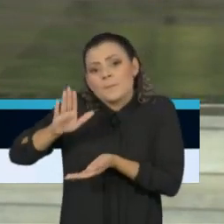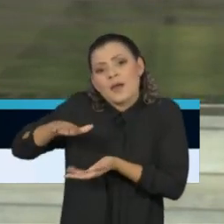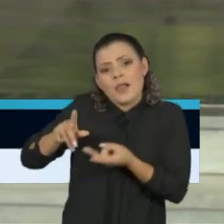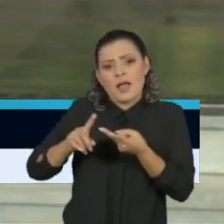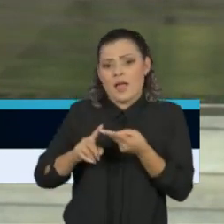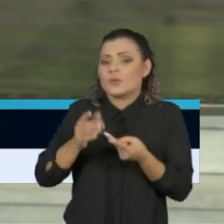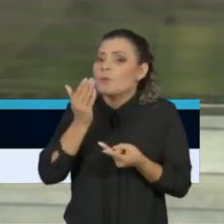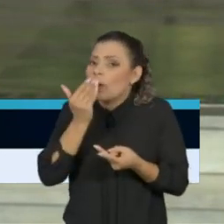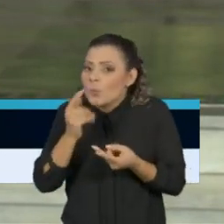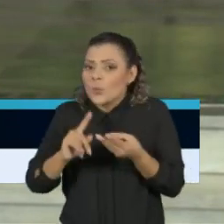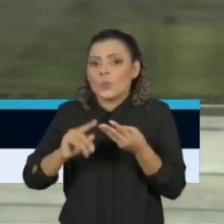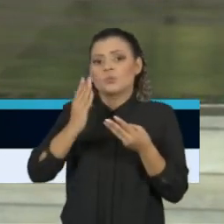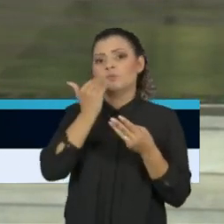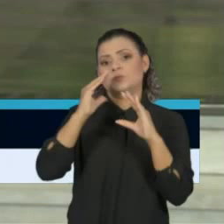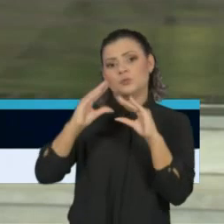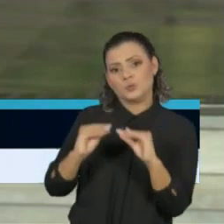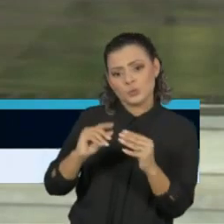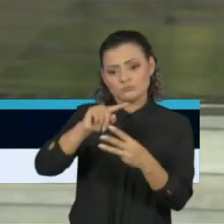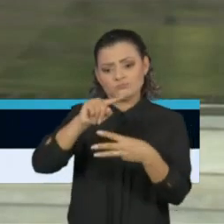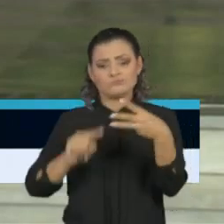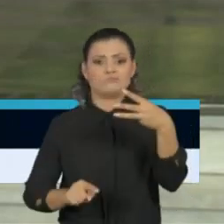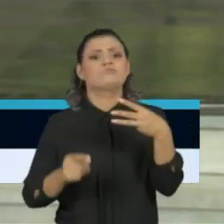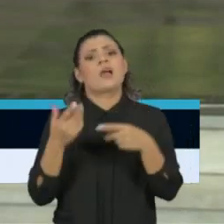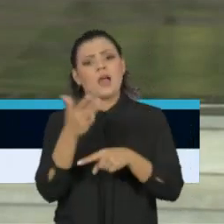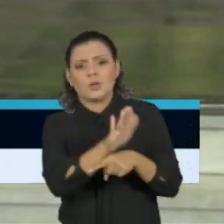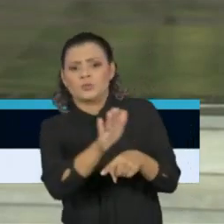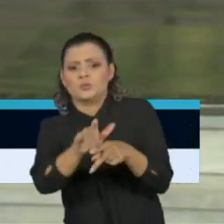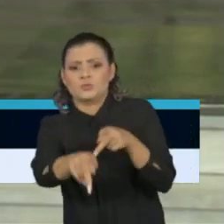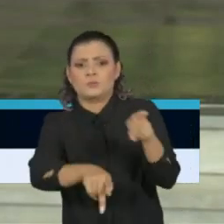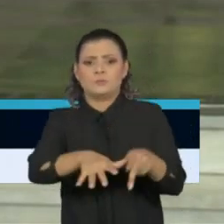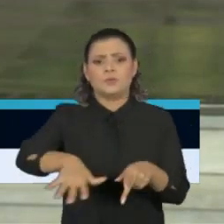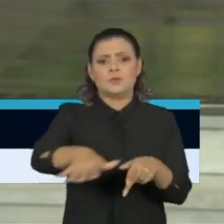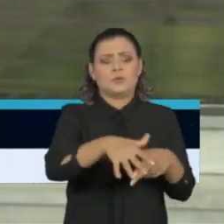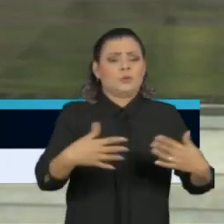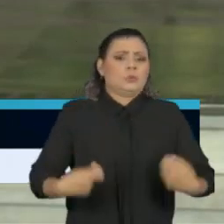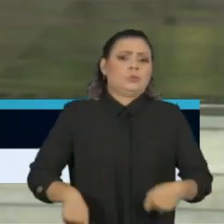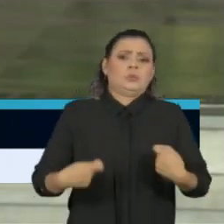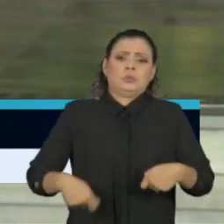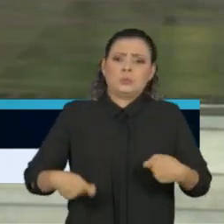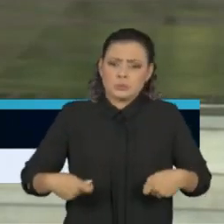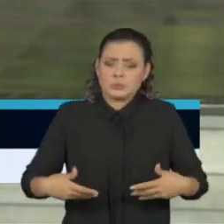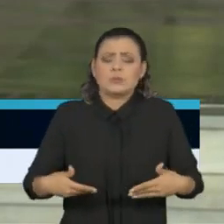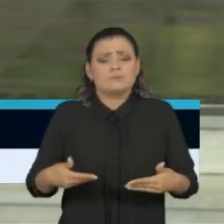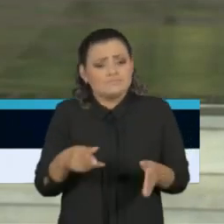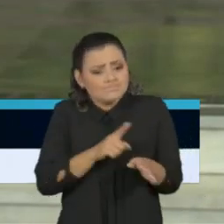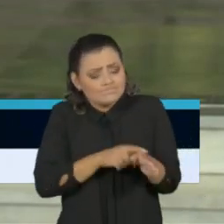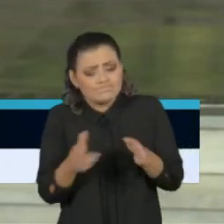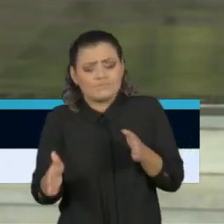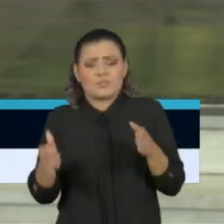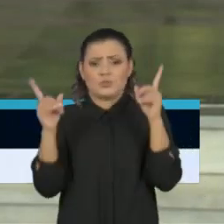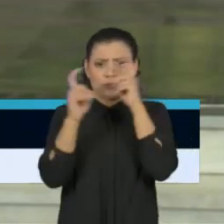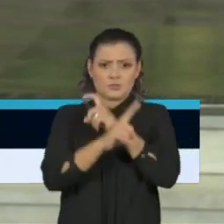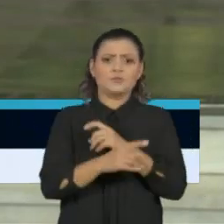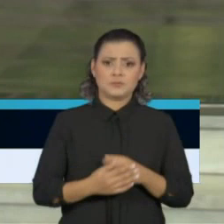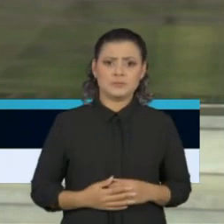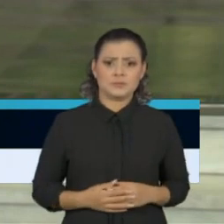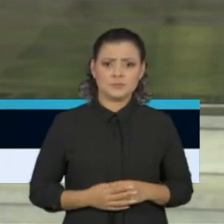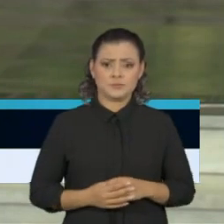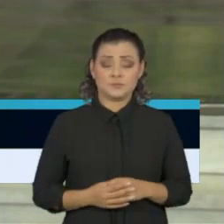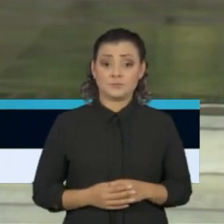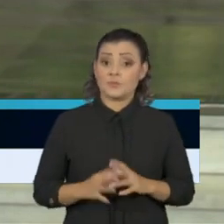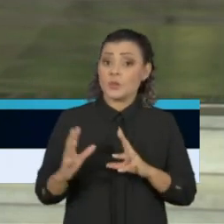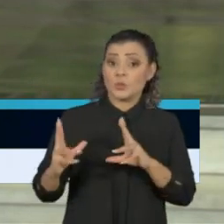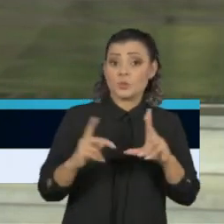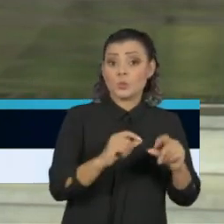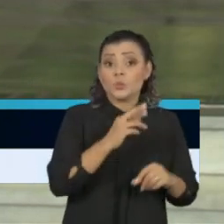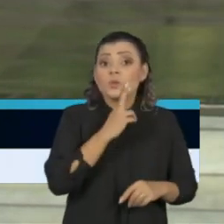os cafés da manhã, ajudamos a atender e a amparar as pessoas que mais precisam no nosso estado. Todos